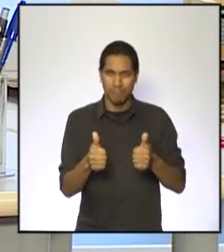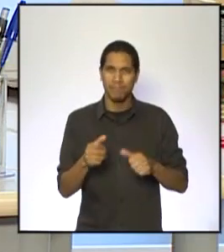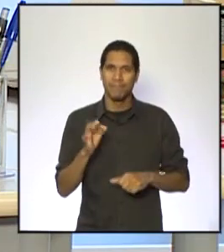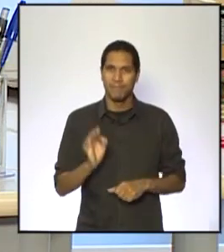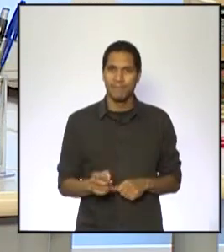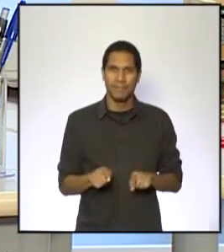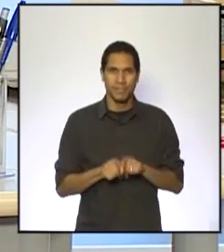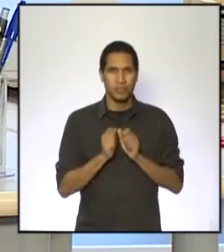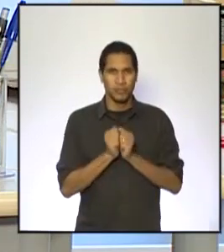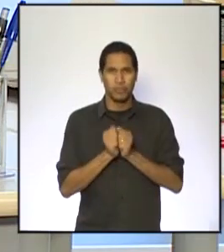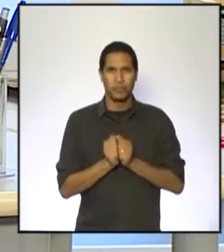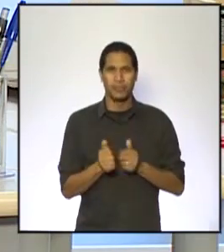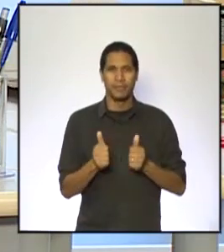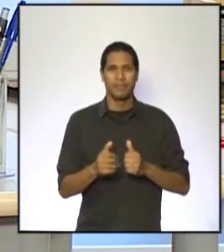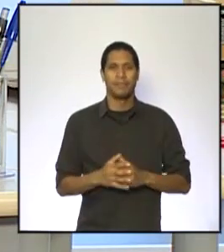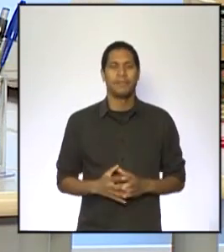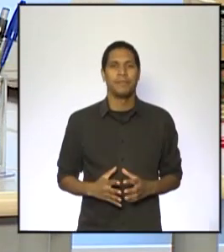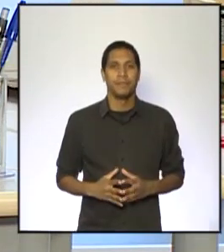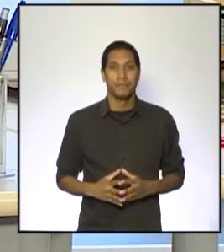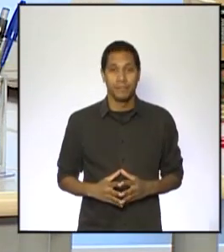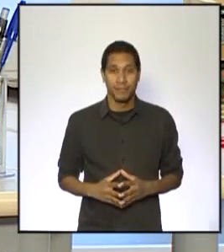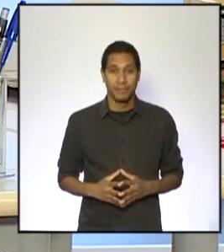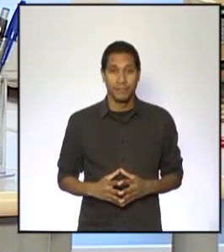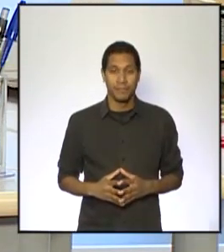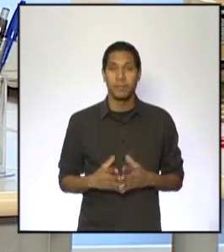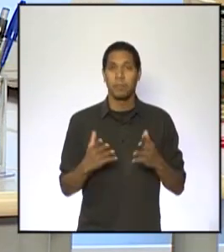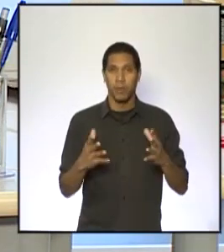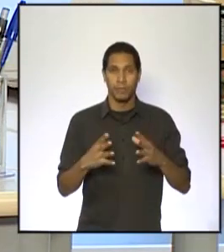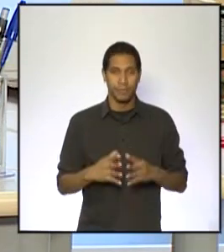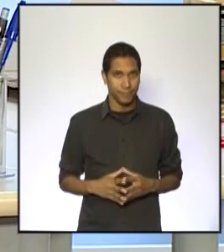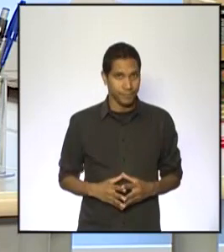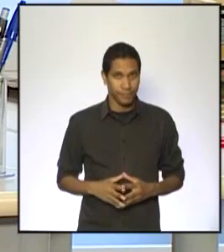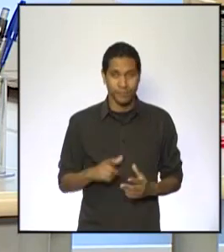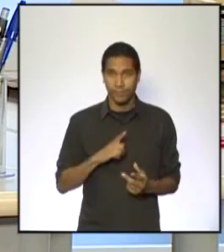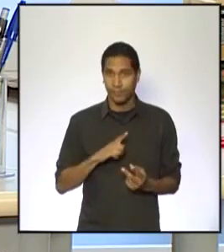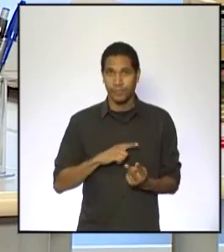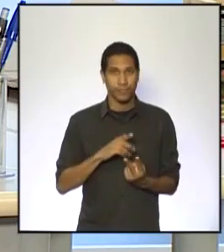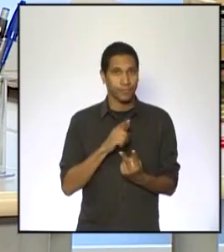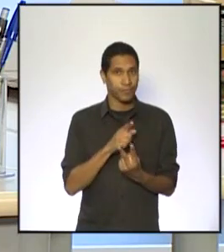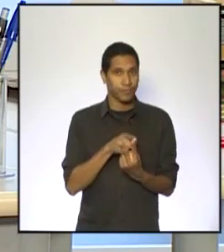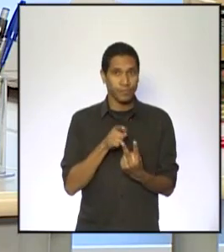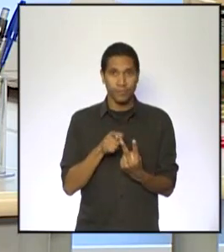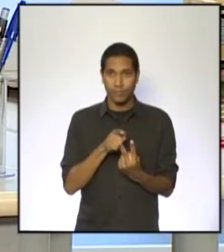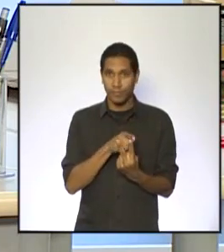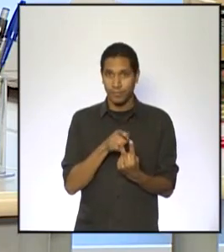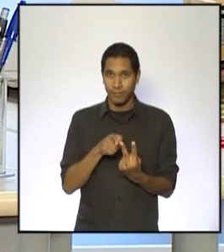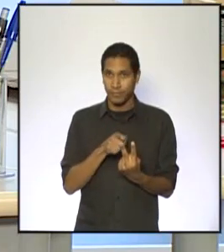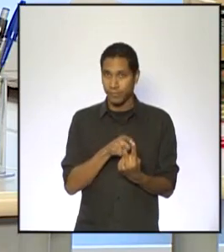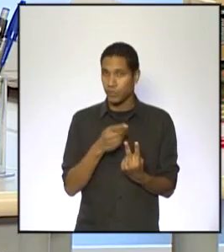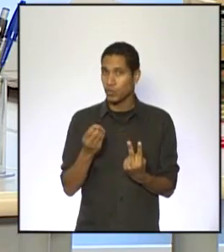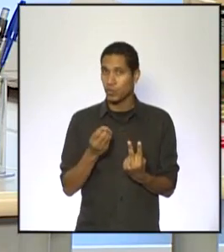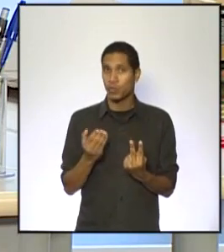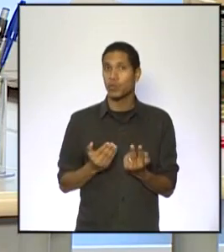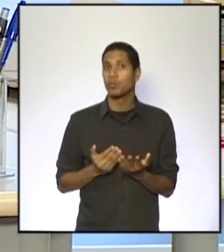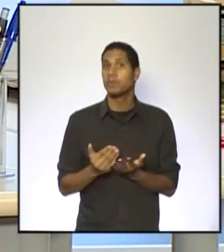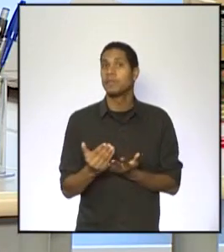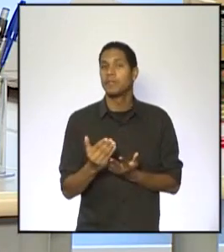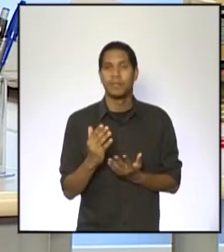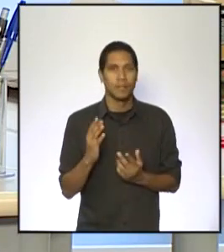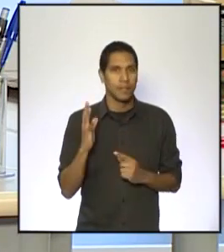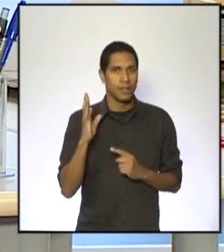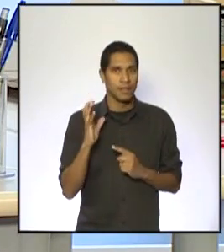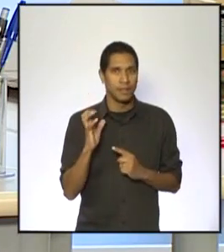mão mecânica juntos. E aí existem 2 formas, então, de vocês começarem a produzir a mão mecânica.